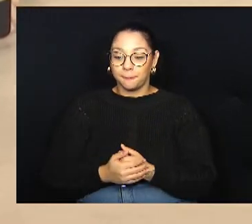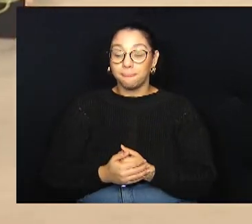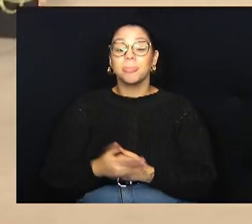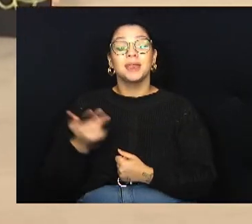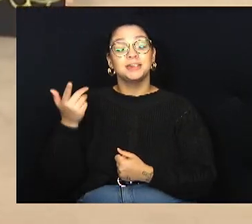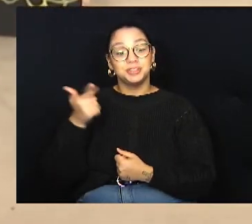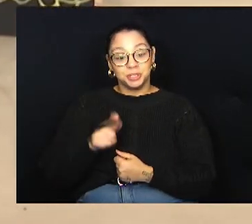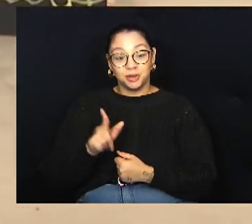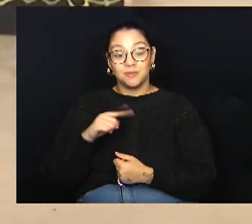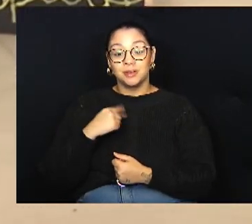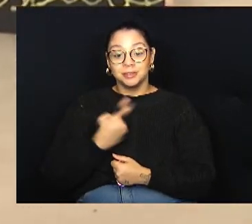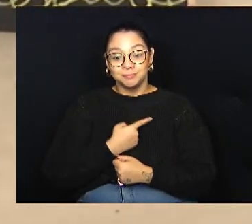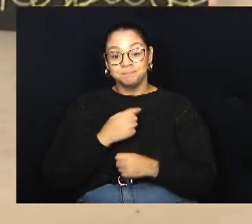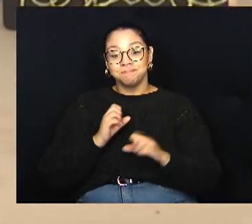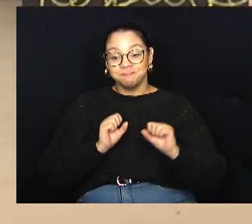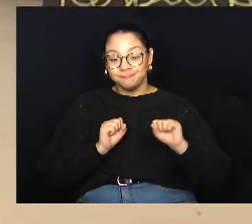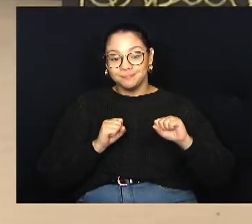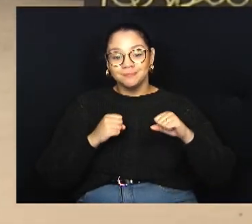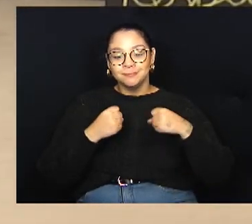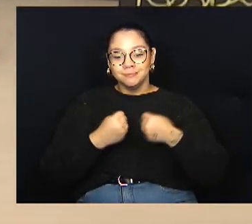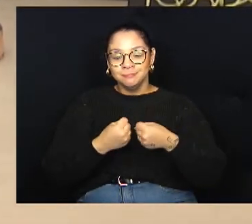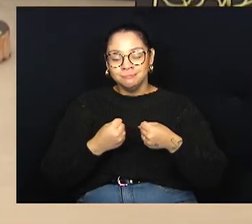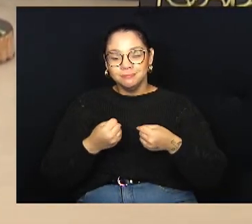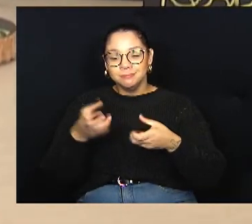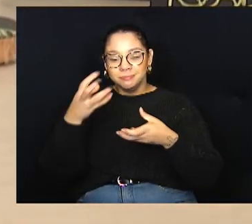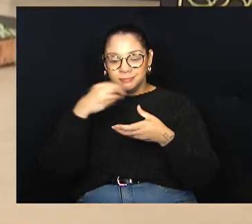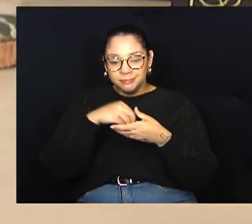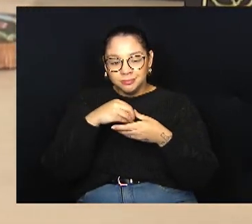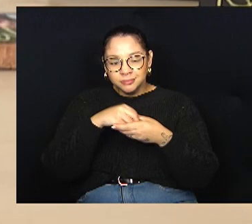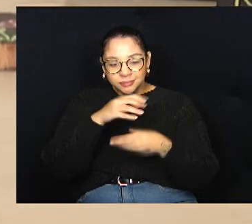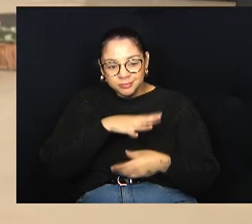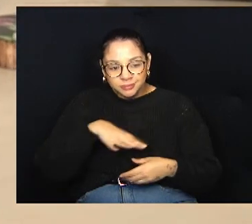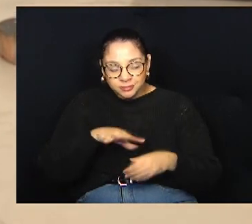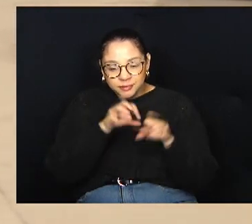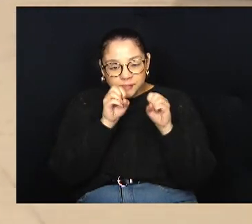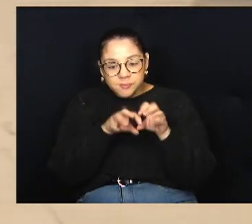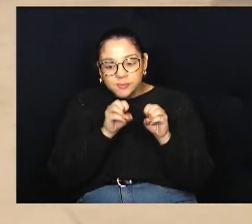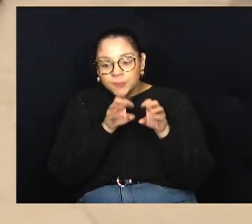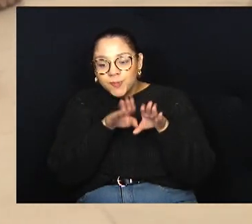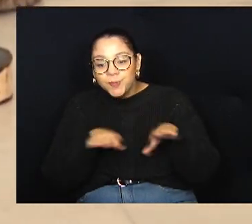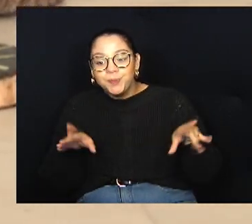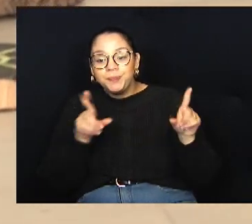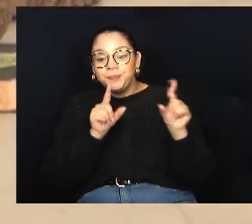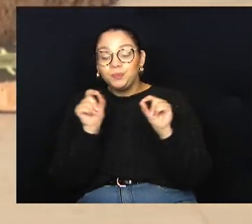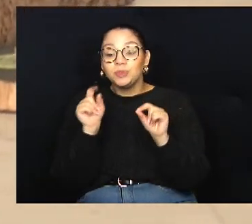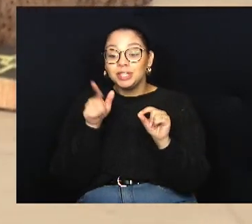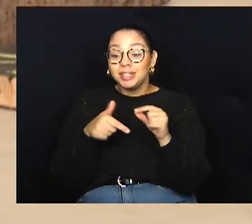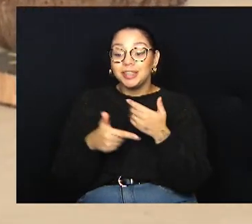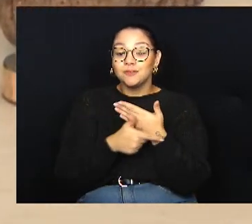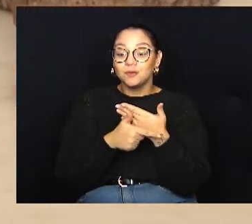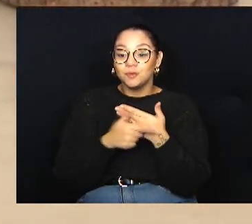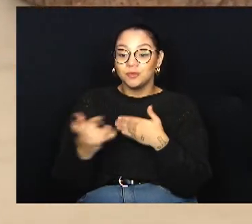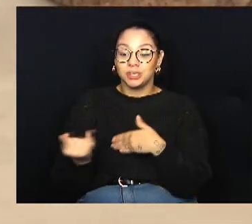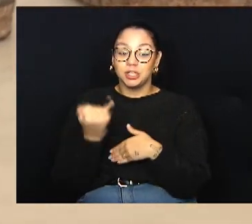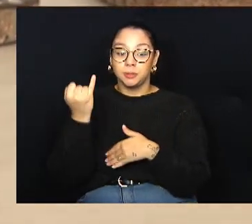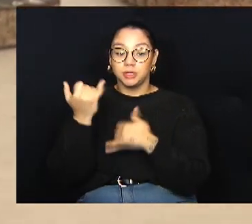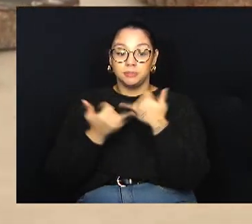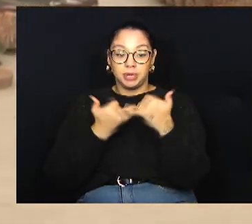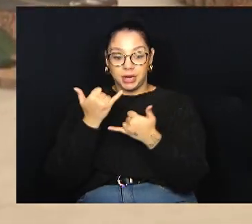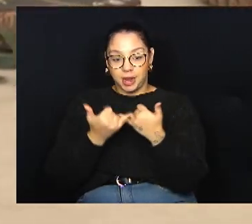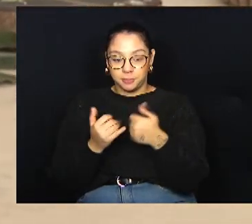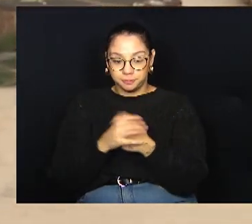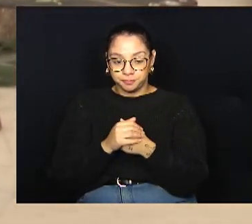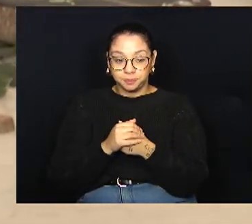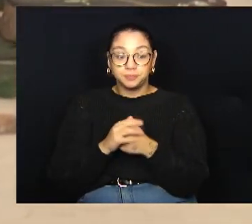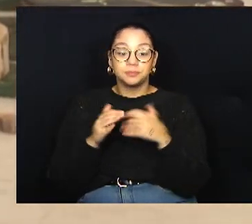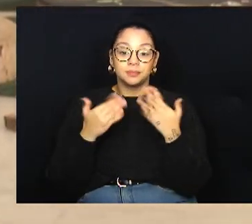está reforçando, dentro da nossa rede de ensino, dentro da educação infantil, a função e a importância do brincar. Então, a